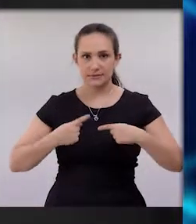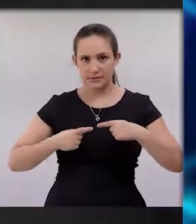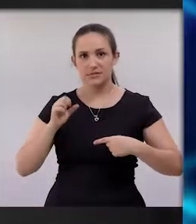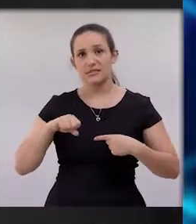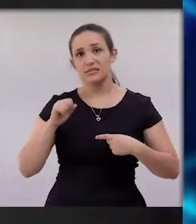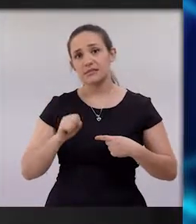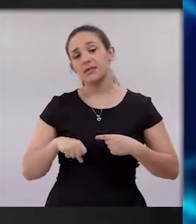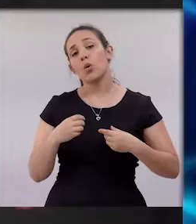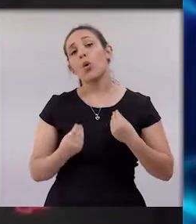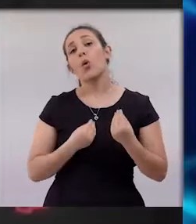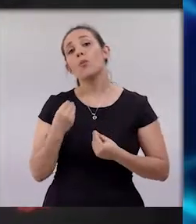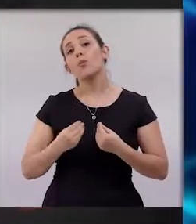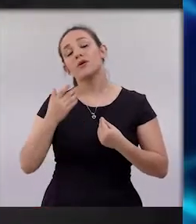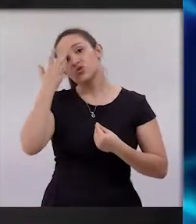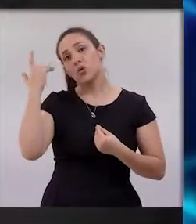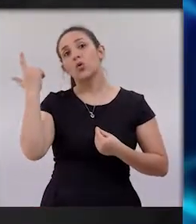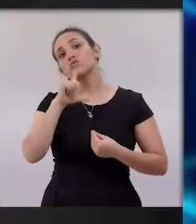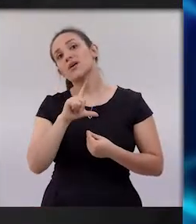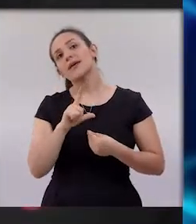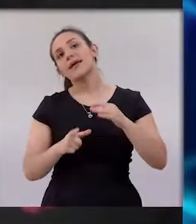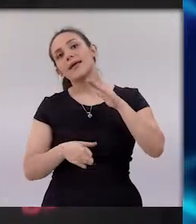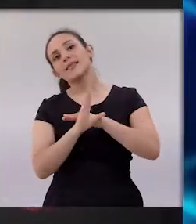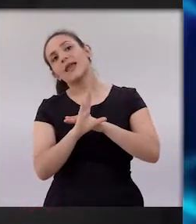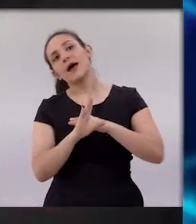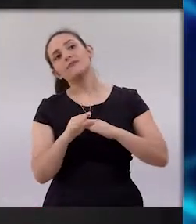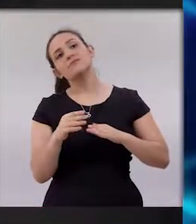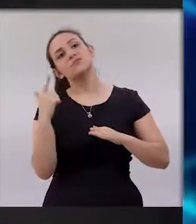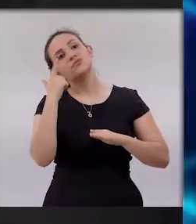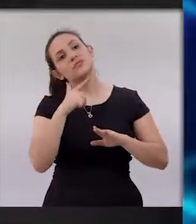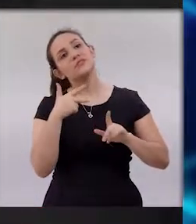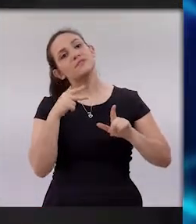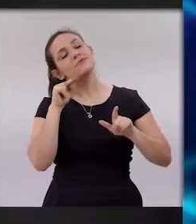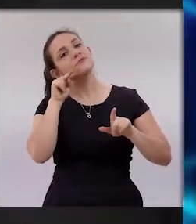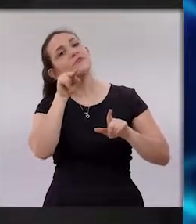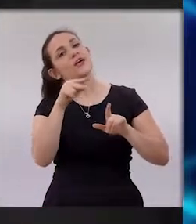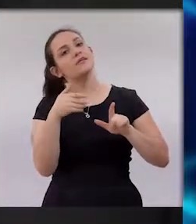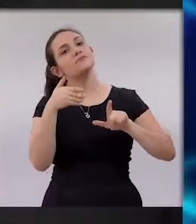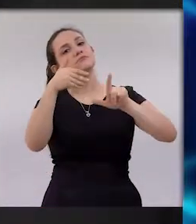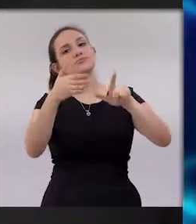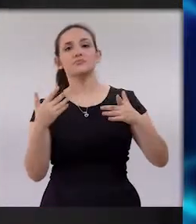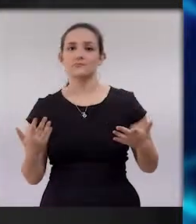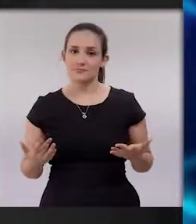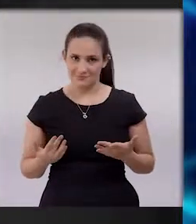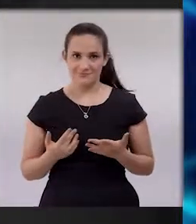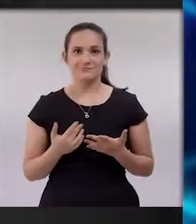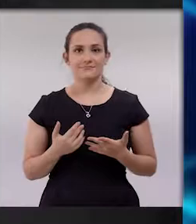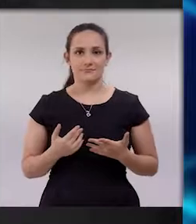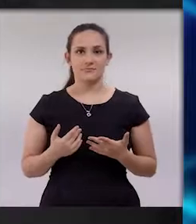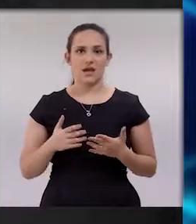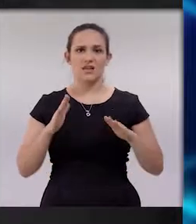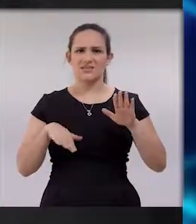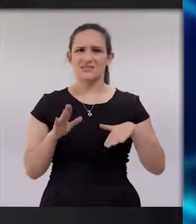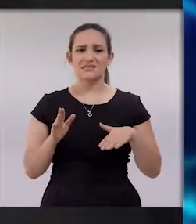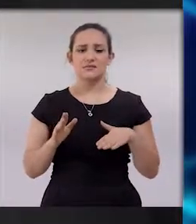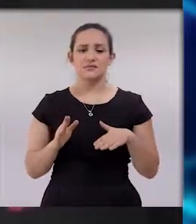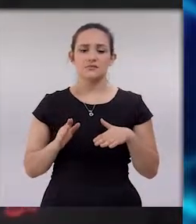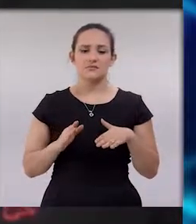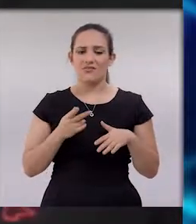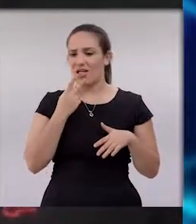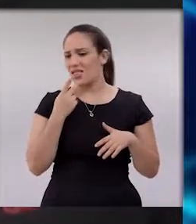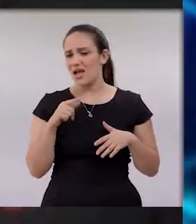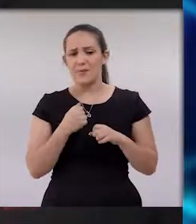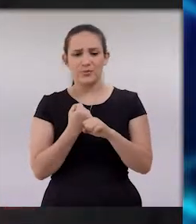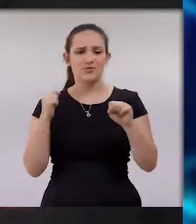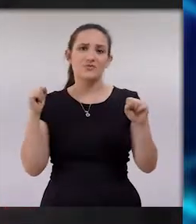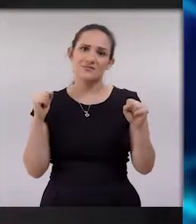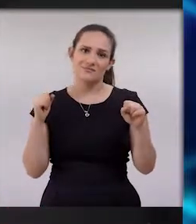realmente ligadas a acesso e acesso de qualidade a determinadas avaliações que a gente